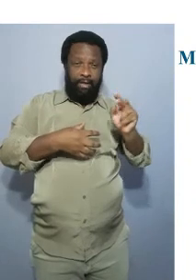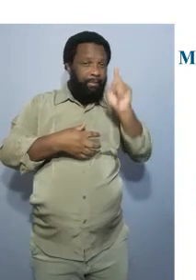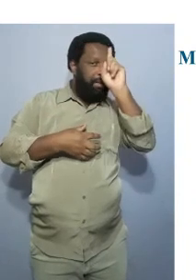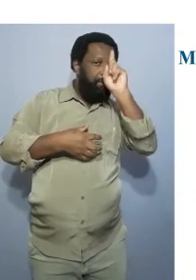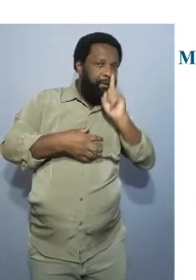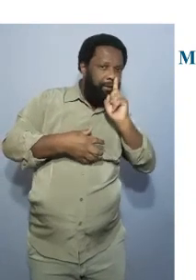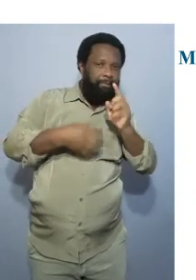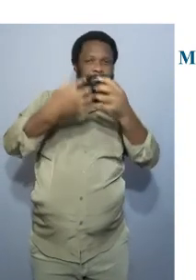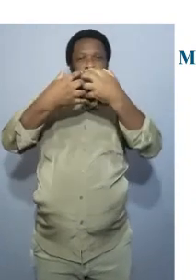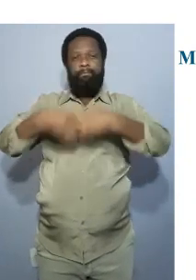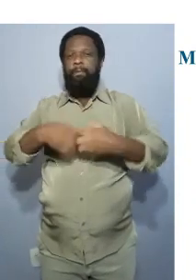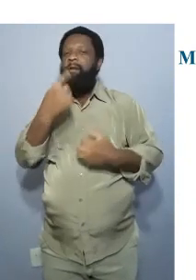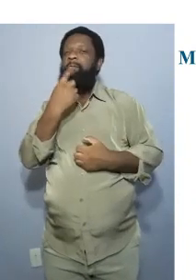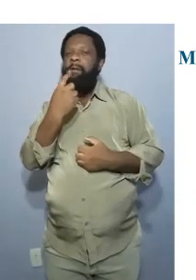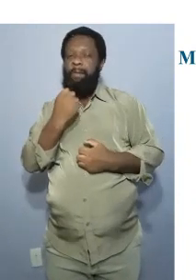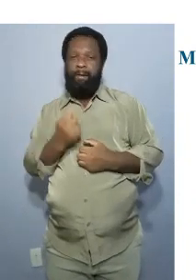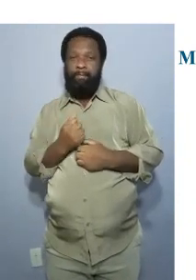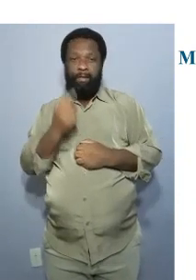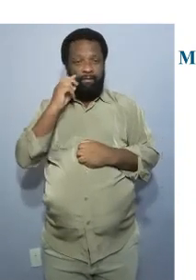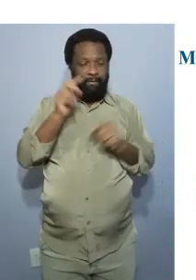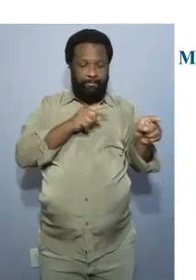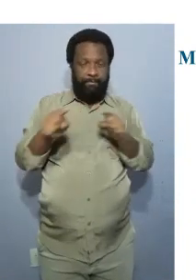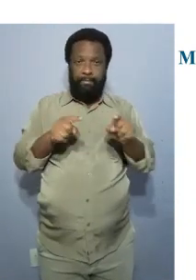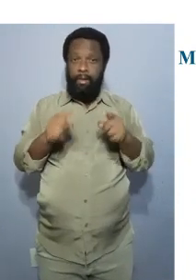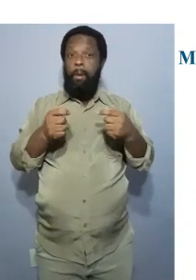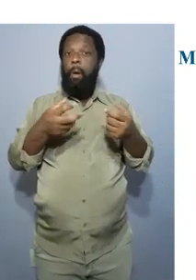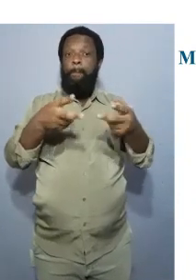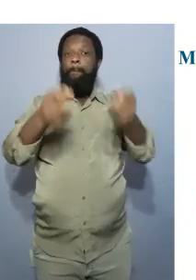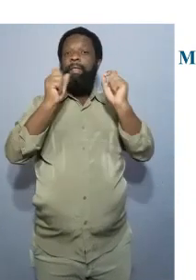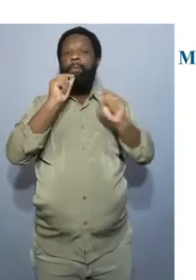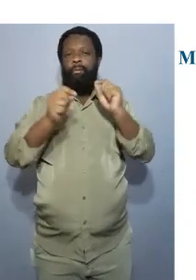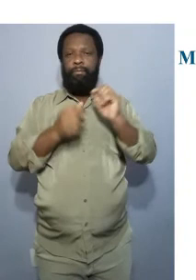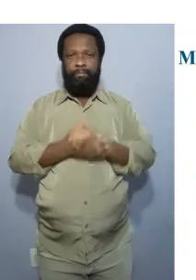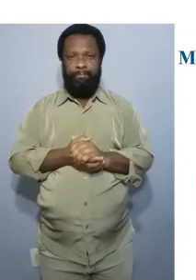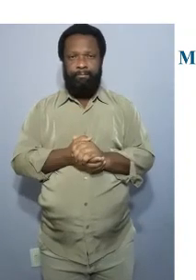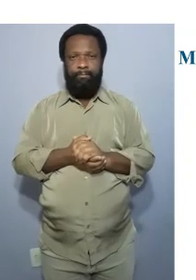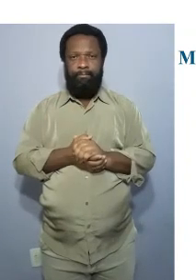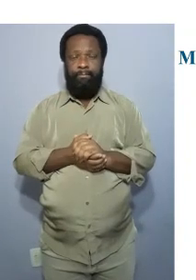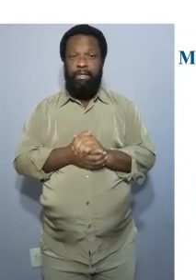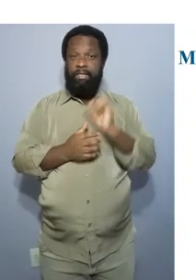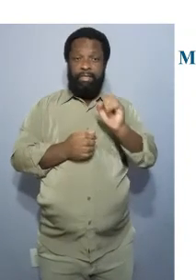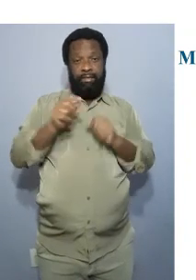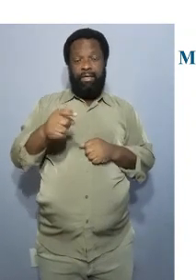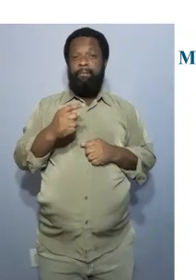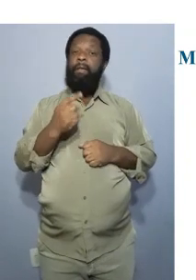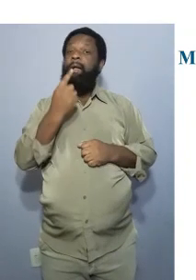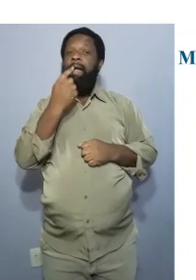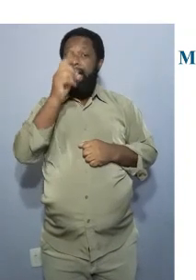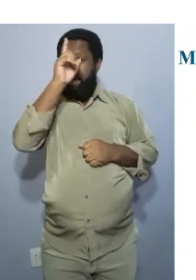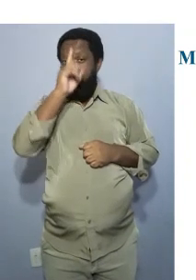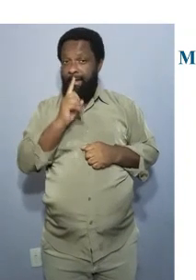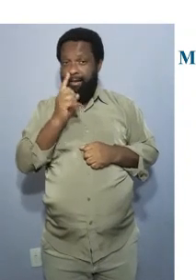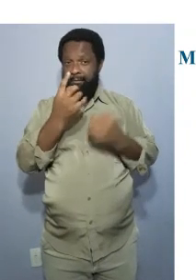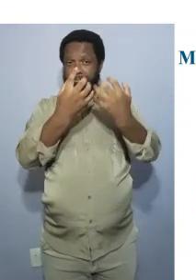elas se assemelham à minha figura. Você tem essas duas engrenagens e eu quero que você observe bem o seguinte. Se a engrenagem